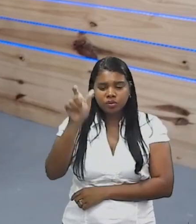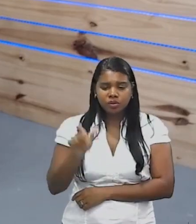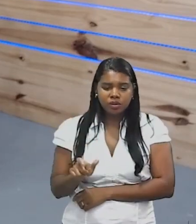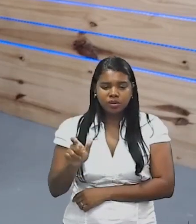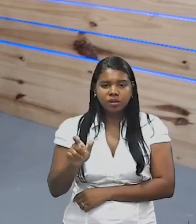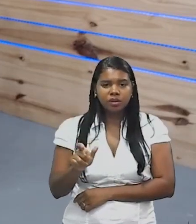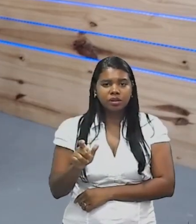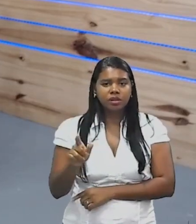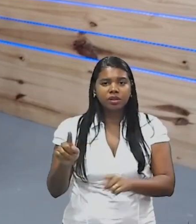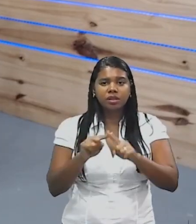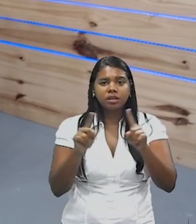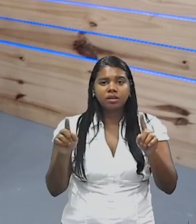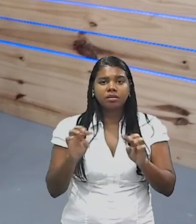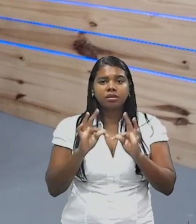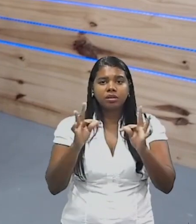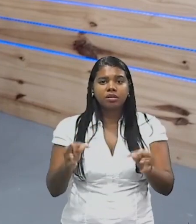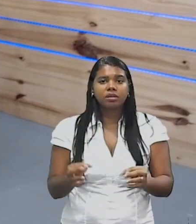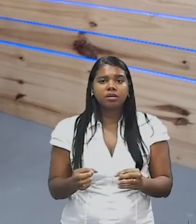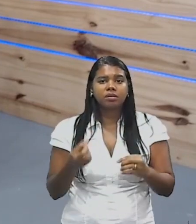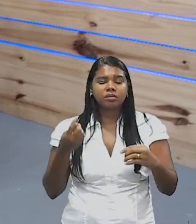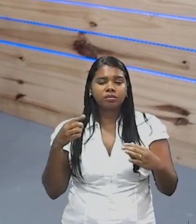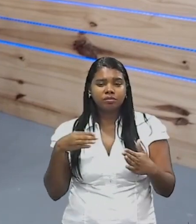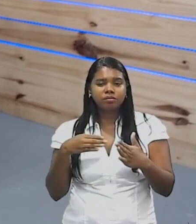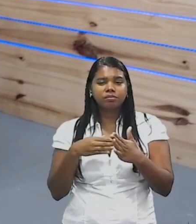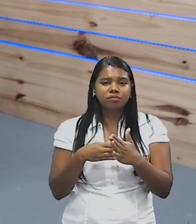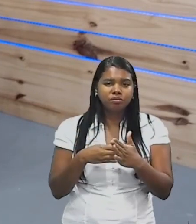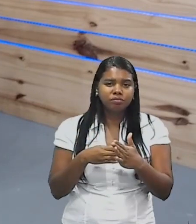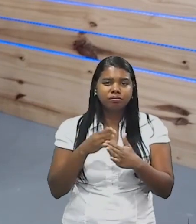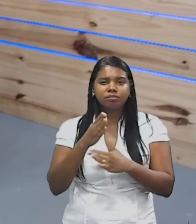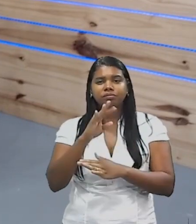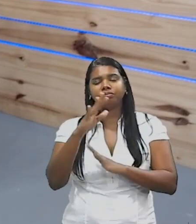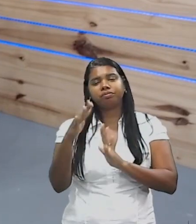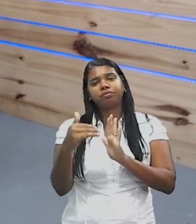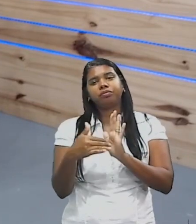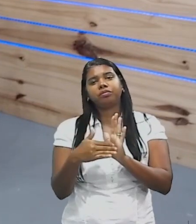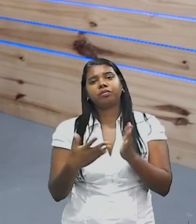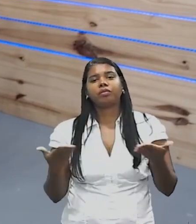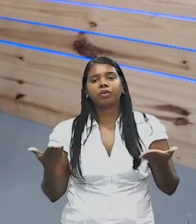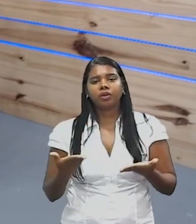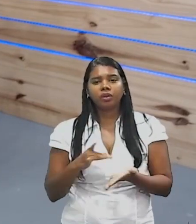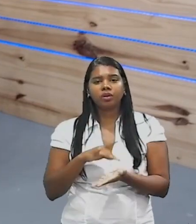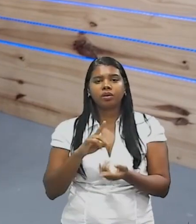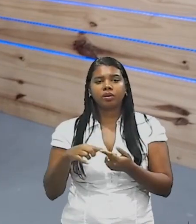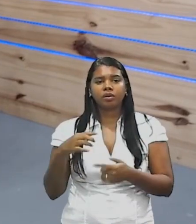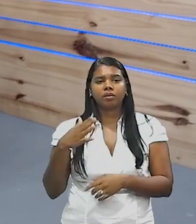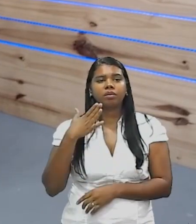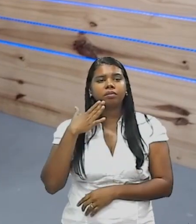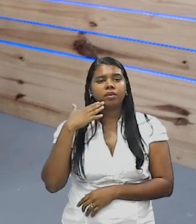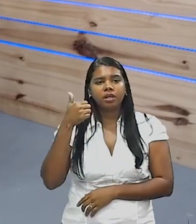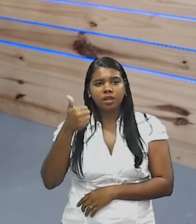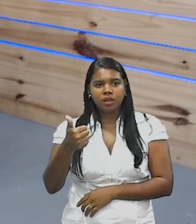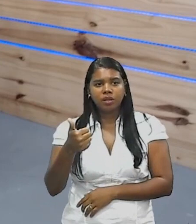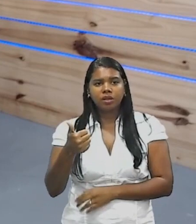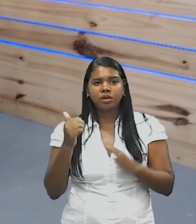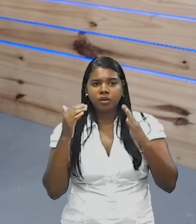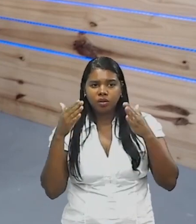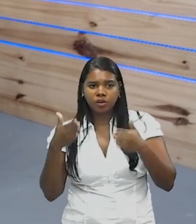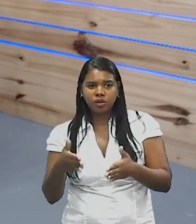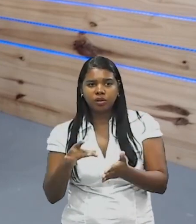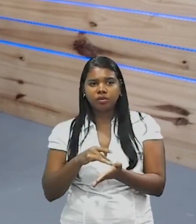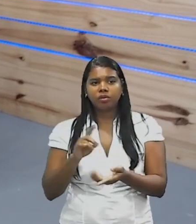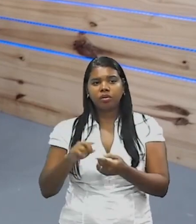que pode interferir, né? Então, eu acredito que todos. Agora, acho que melhoria, o foco no cliente naturalmente,